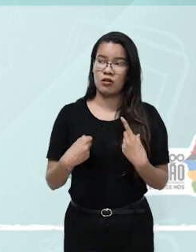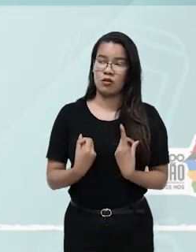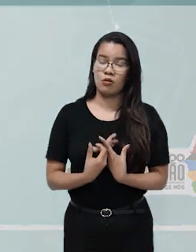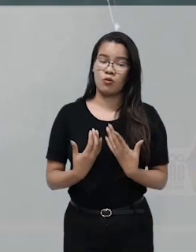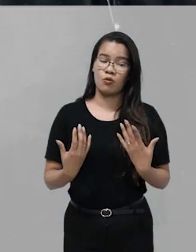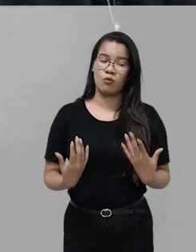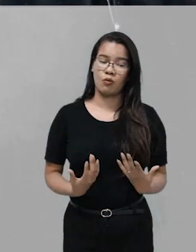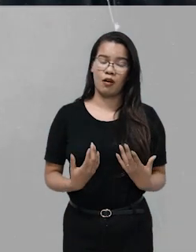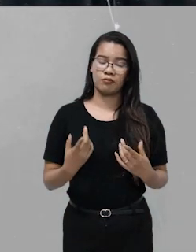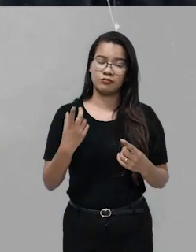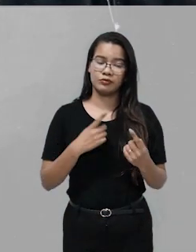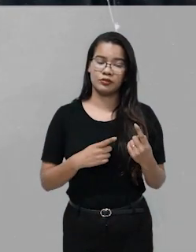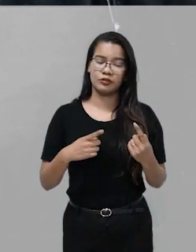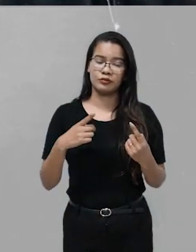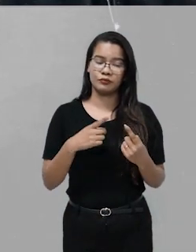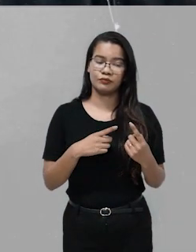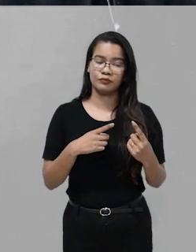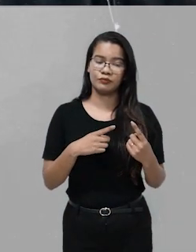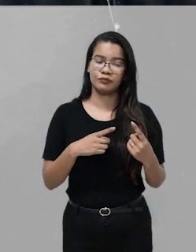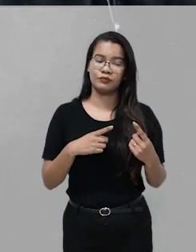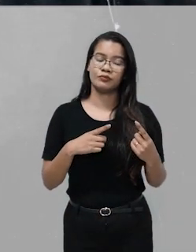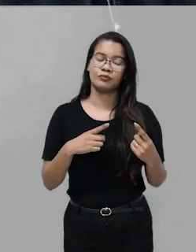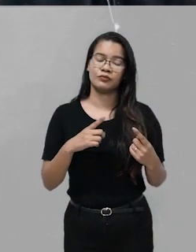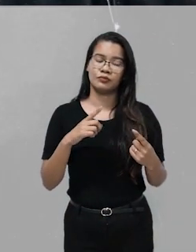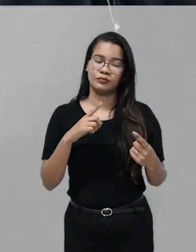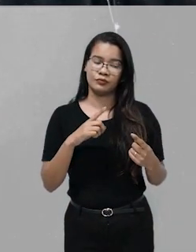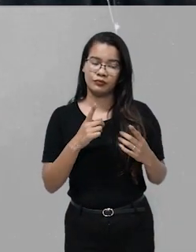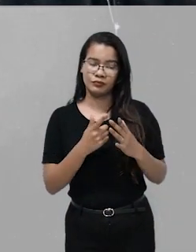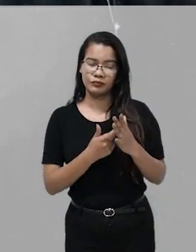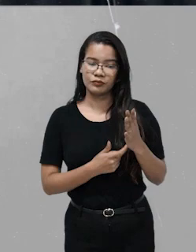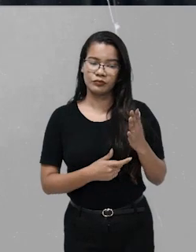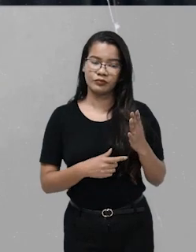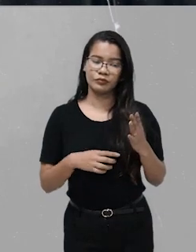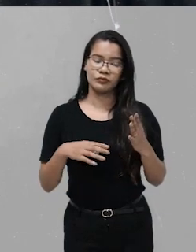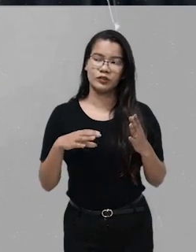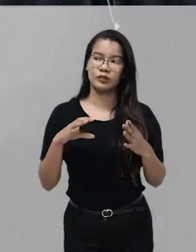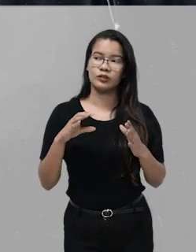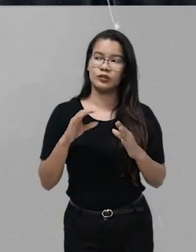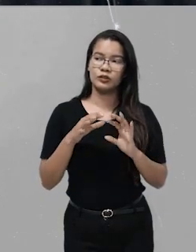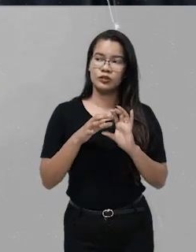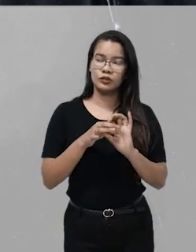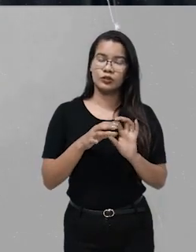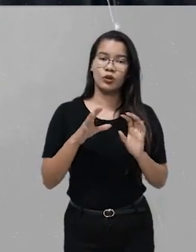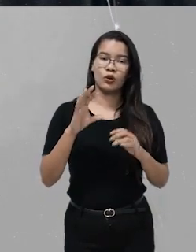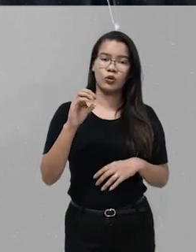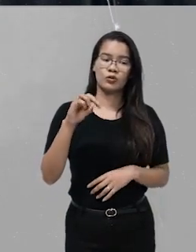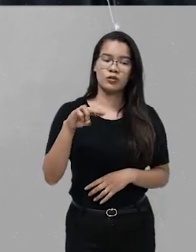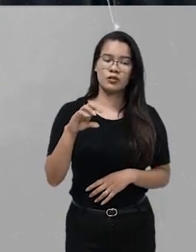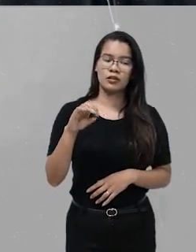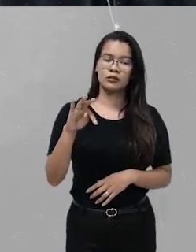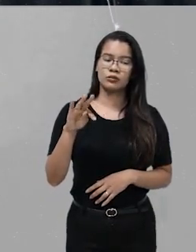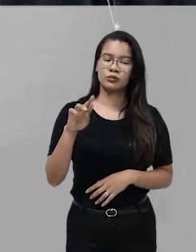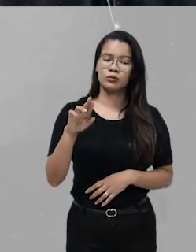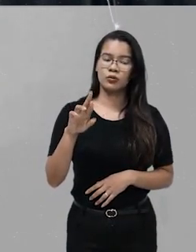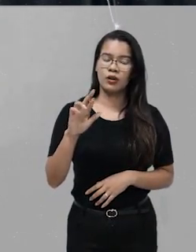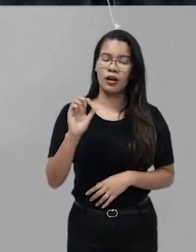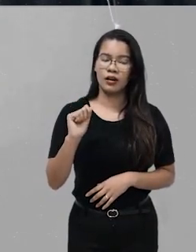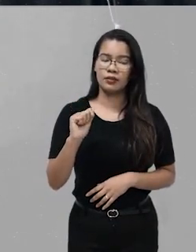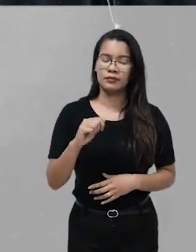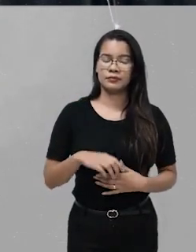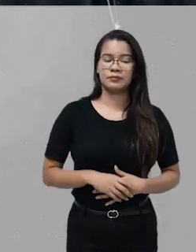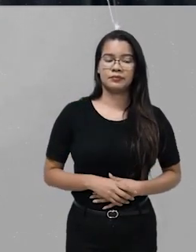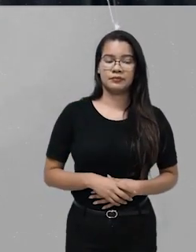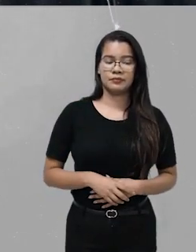texto? Conceituar amor. Onde é que você encontra isso aqui? Desse jeitinho? No dicionário.